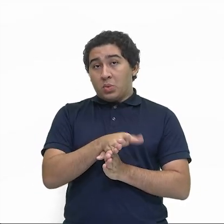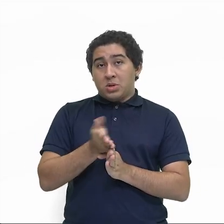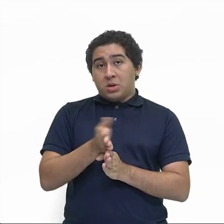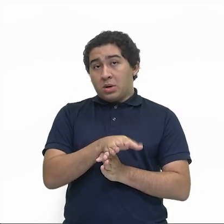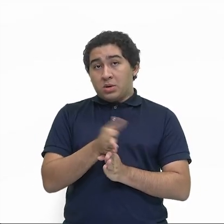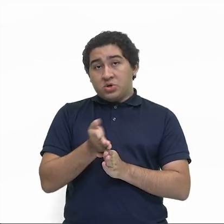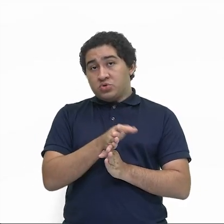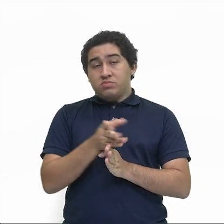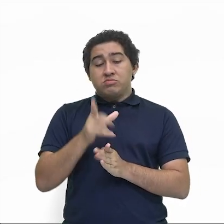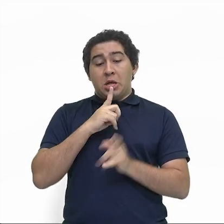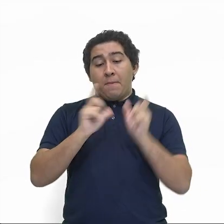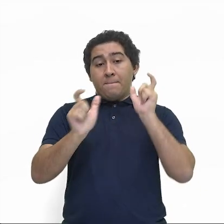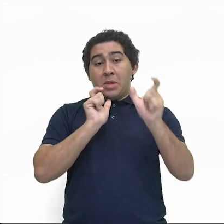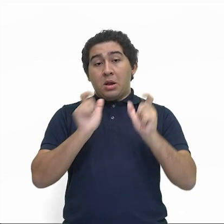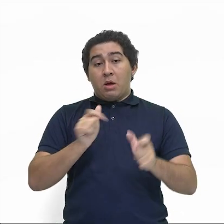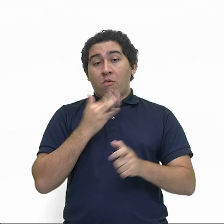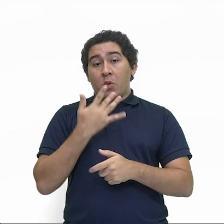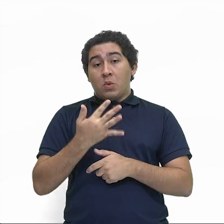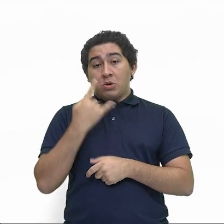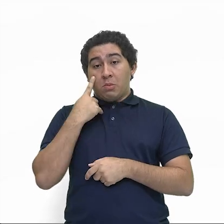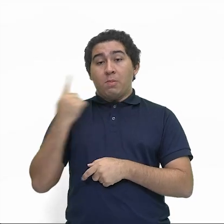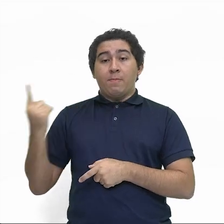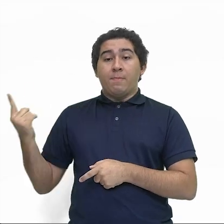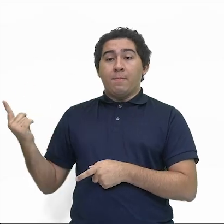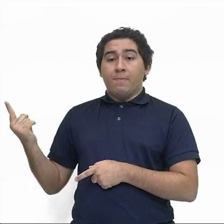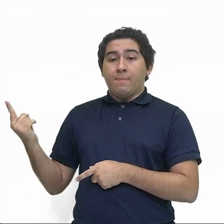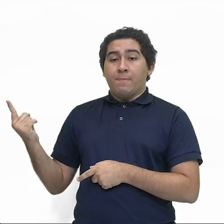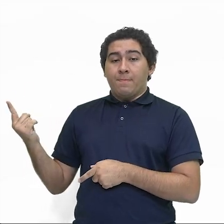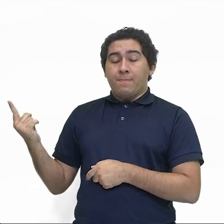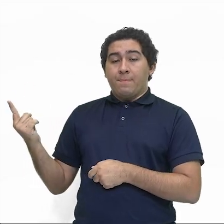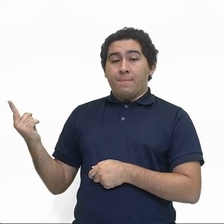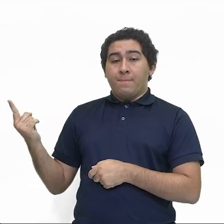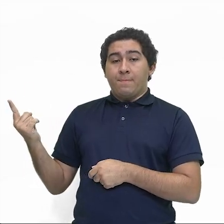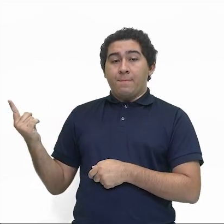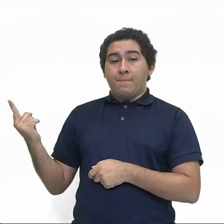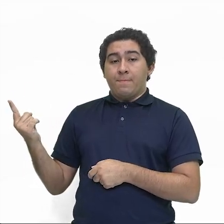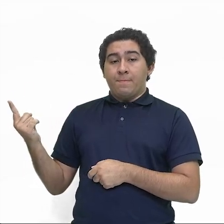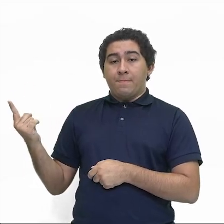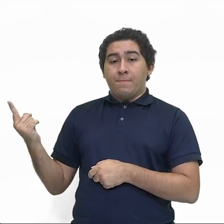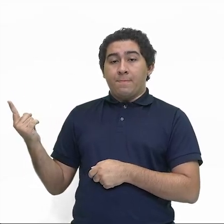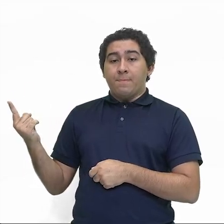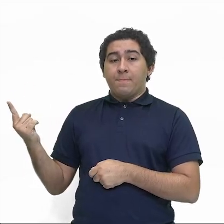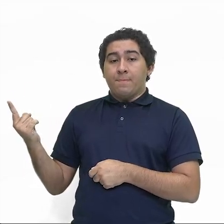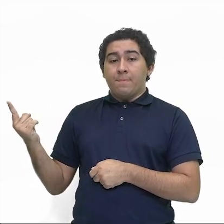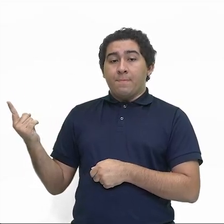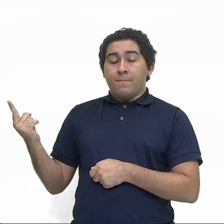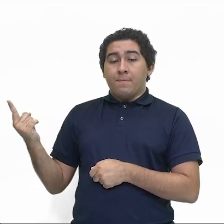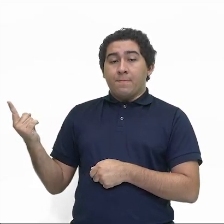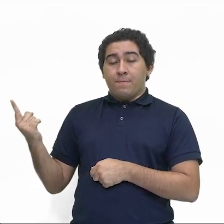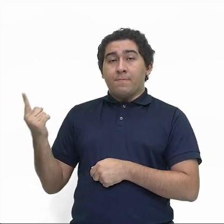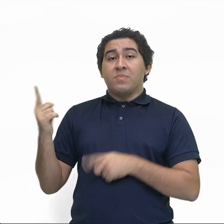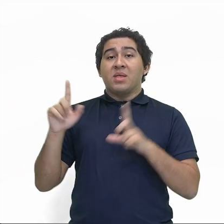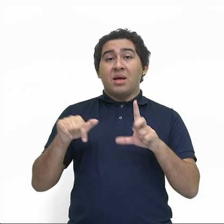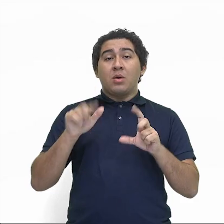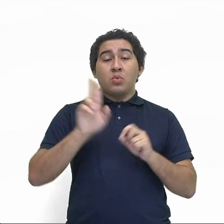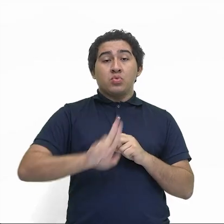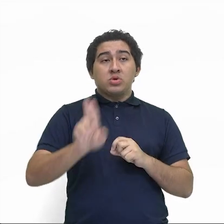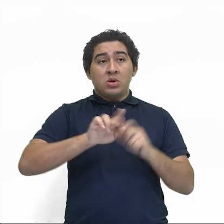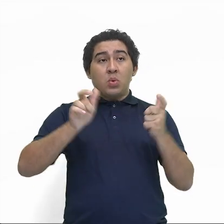Nós temos aí essas palavras, ó, entitled, rights, dignity, freedoms, que são empregados